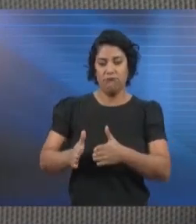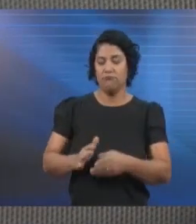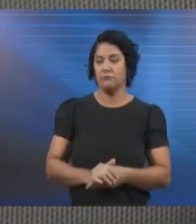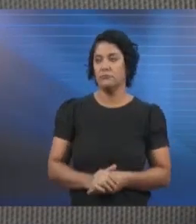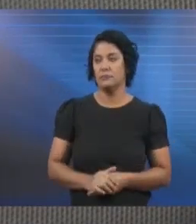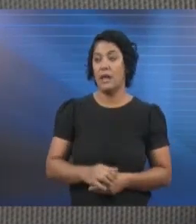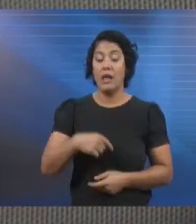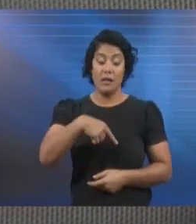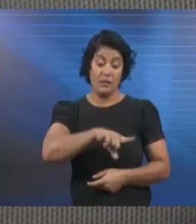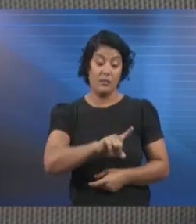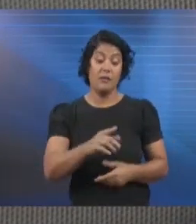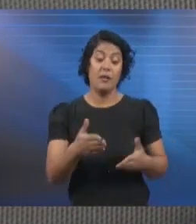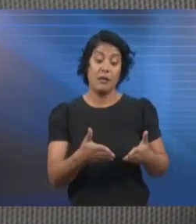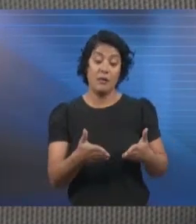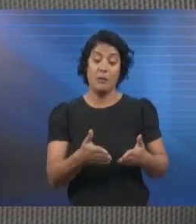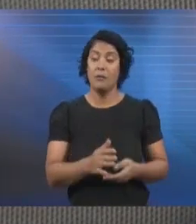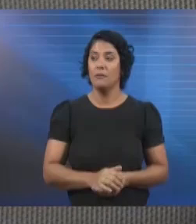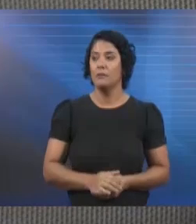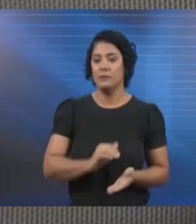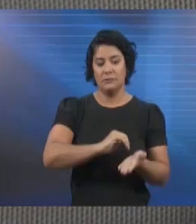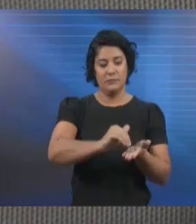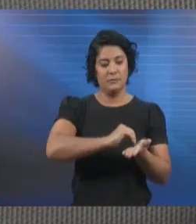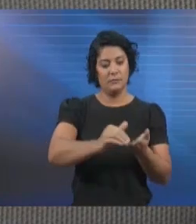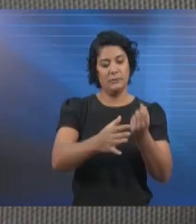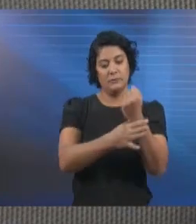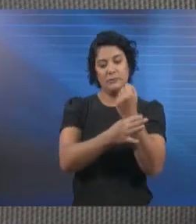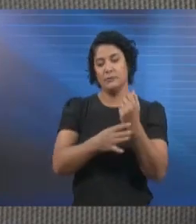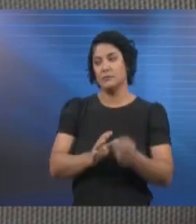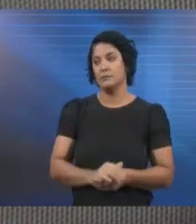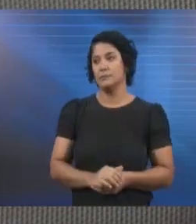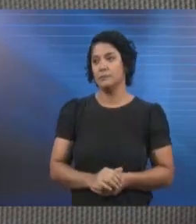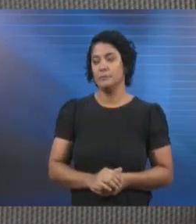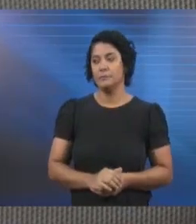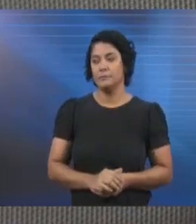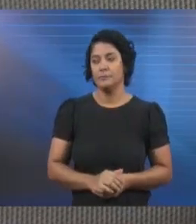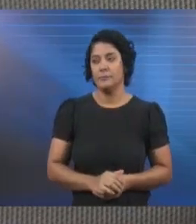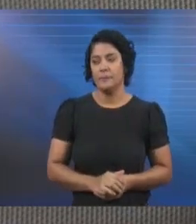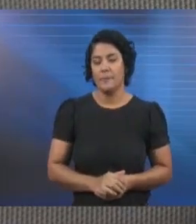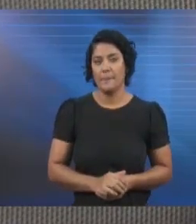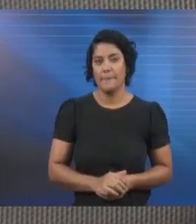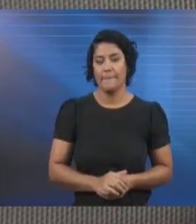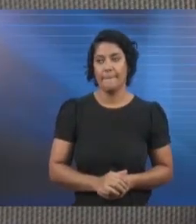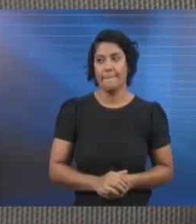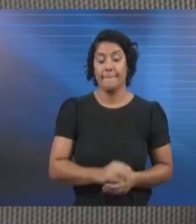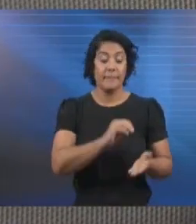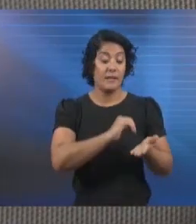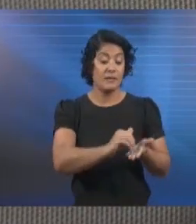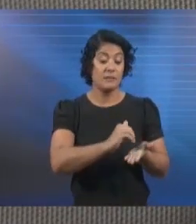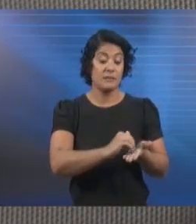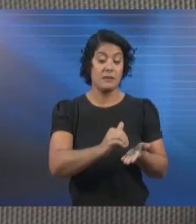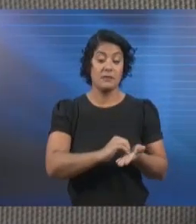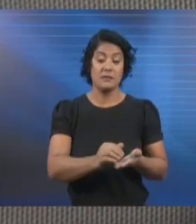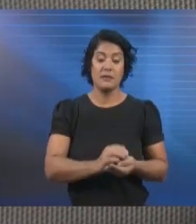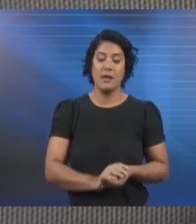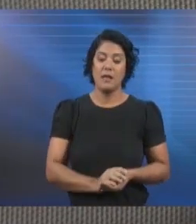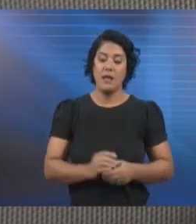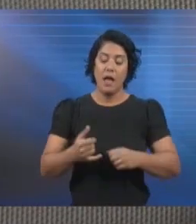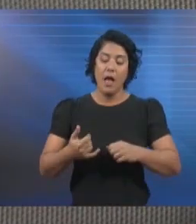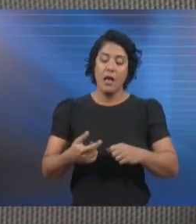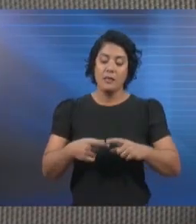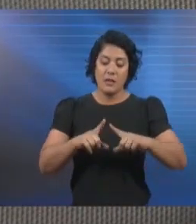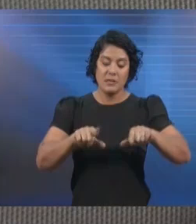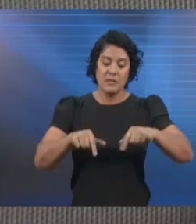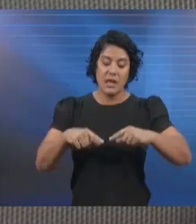estão indo lá agora falar com o secretário de segurança e com e se possível com o senhor secretário do gabin civil Raimundo Alves para